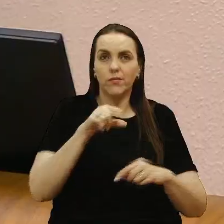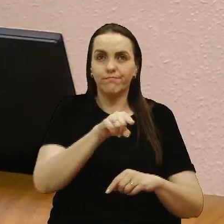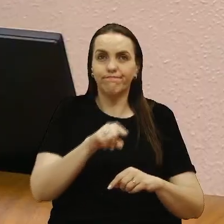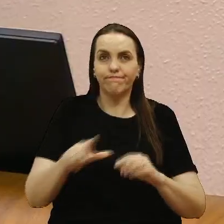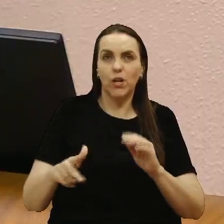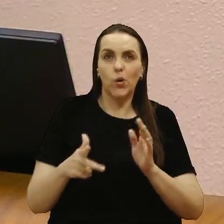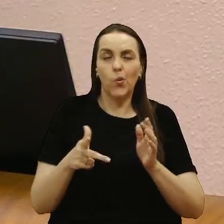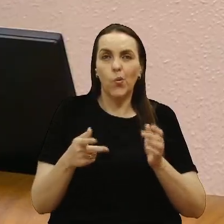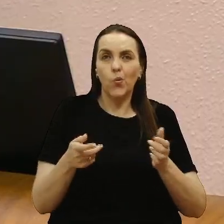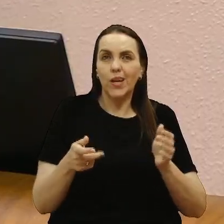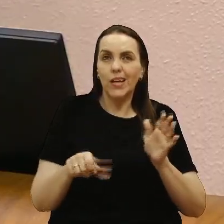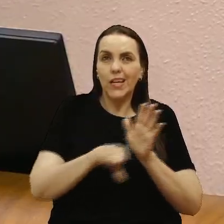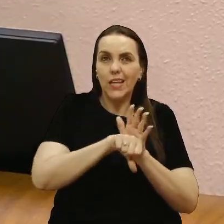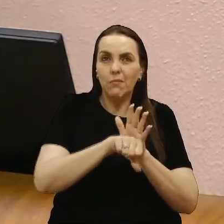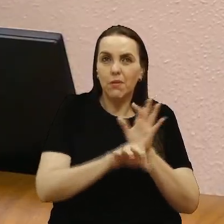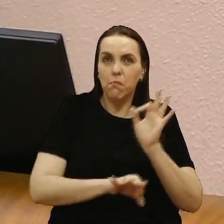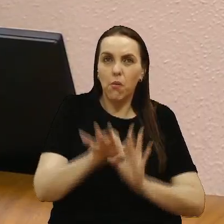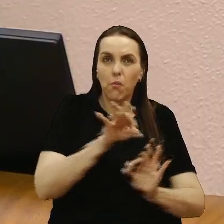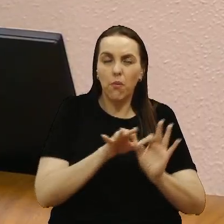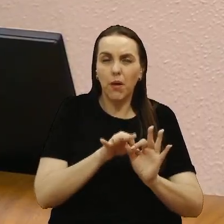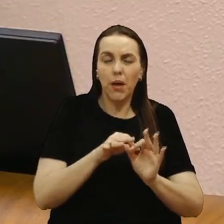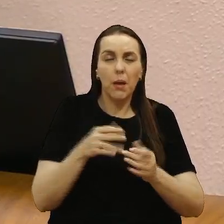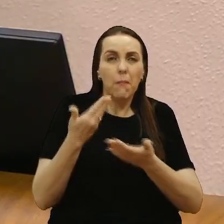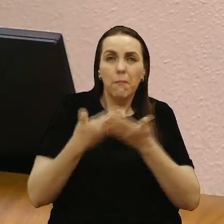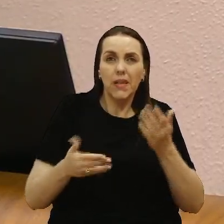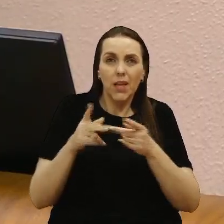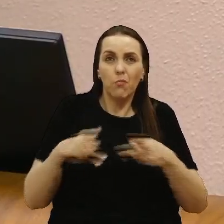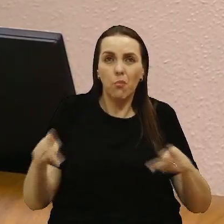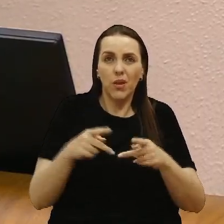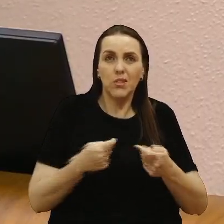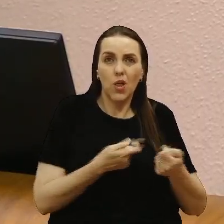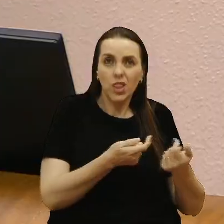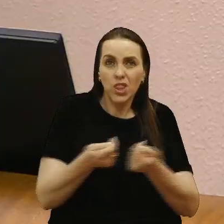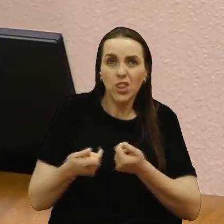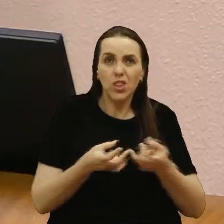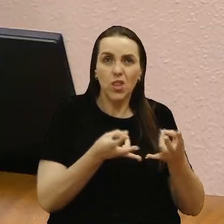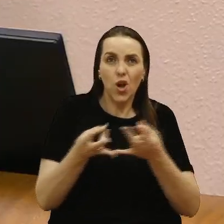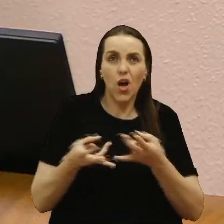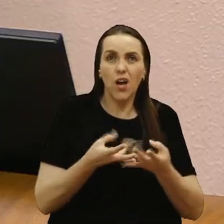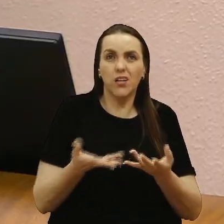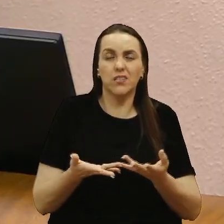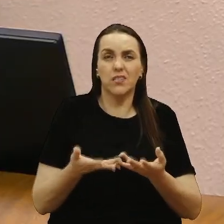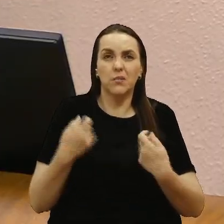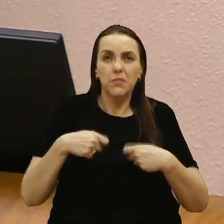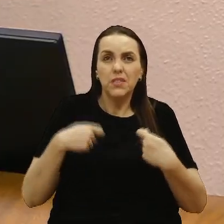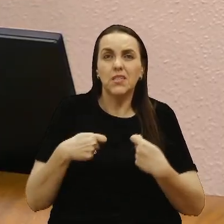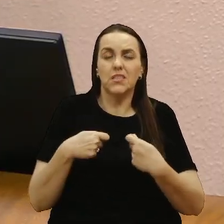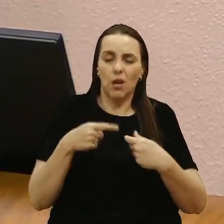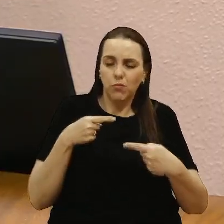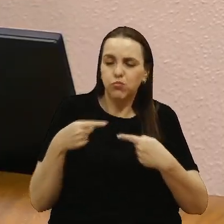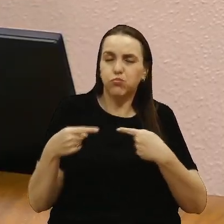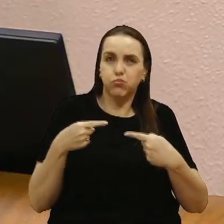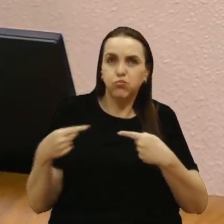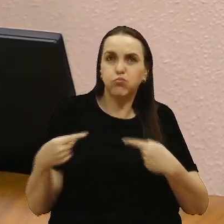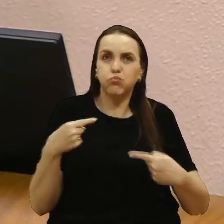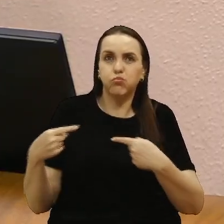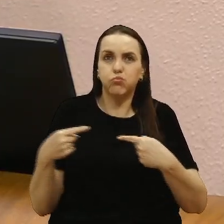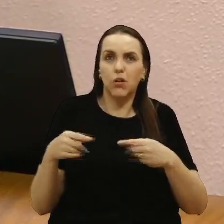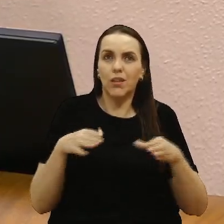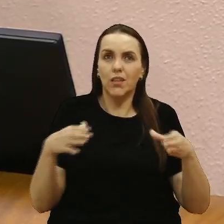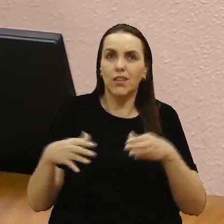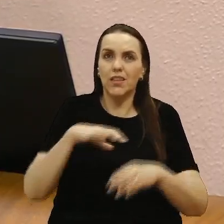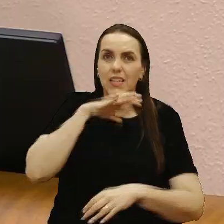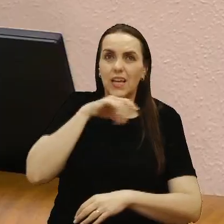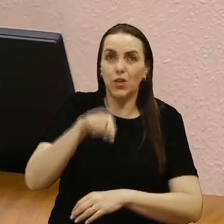perder a população para o tráfico, não queremos perder a população para as drogas. Nós precisamos disputar os territórios e quando o Estado